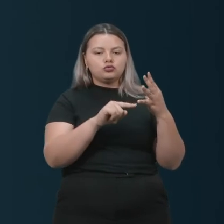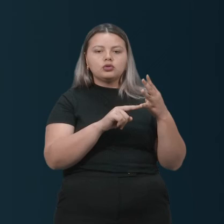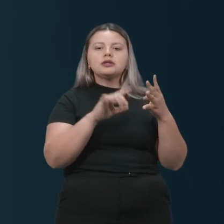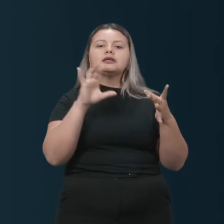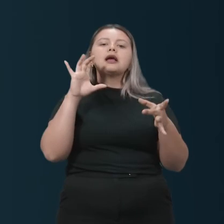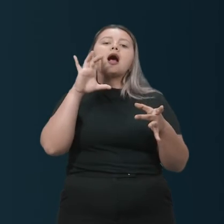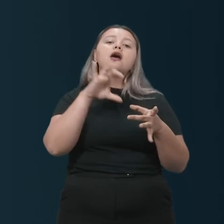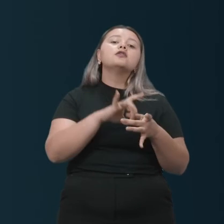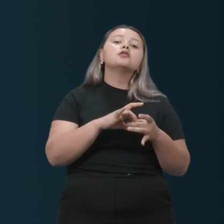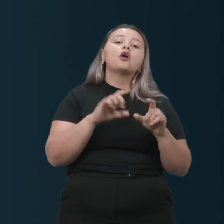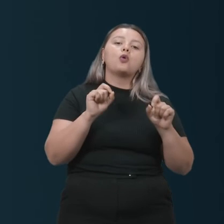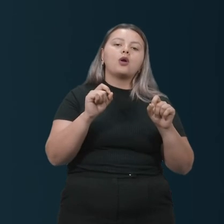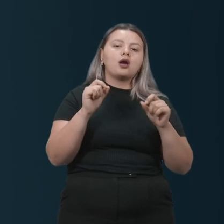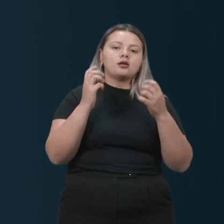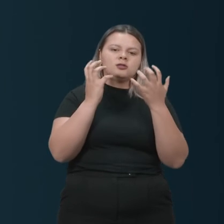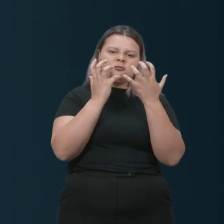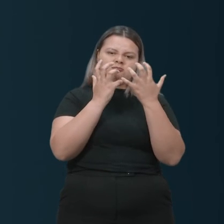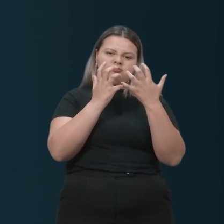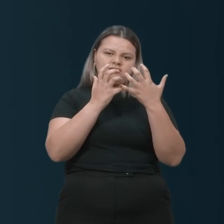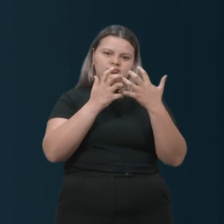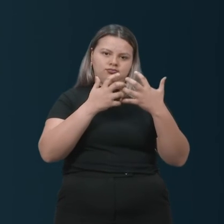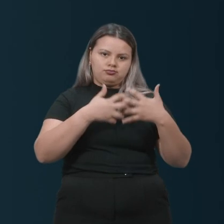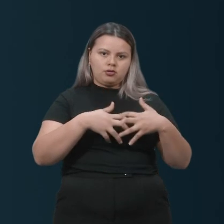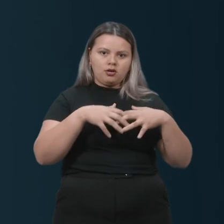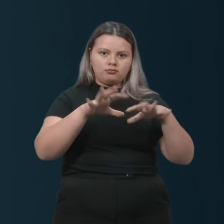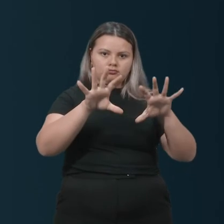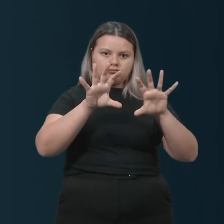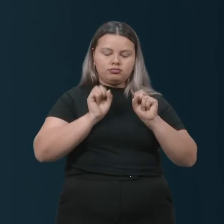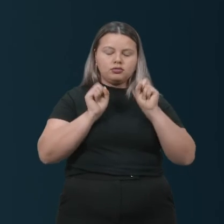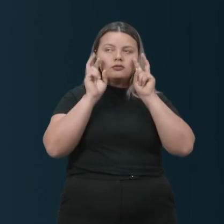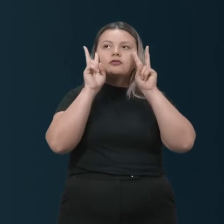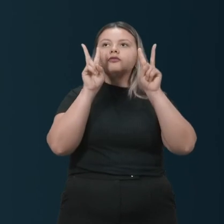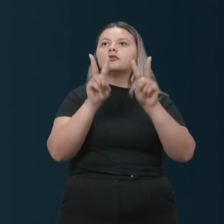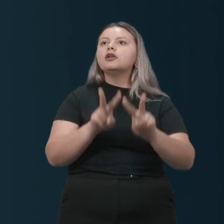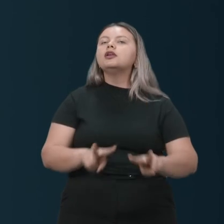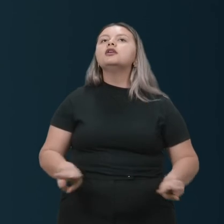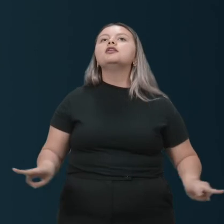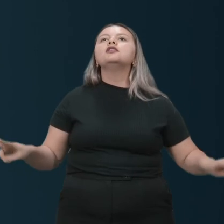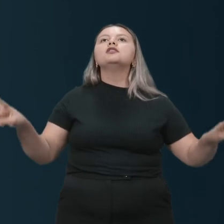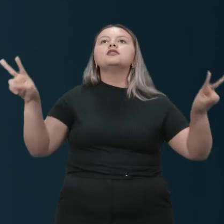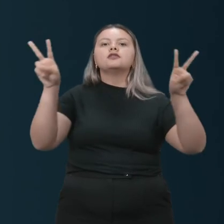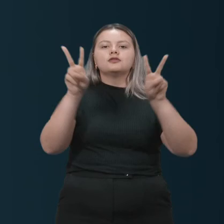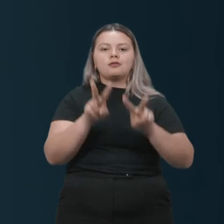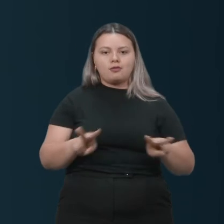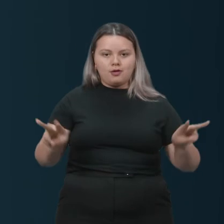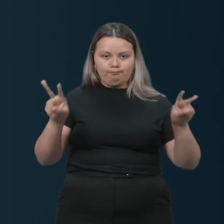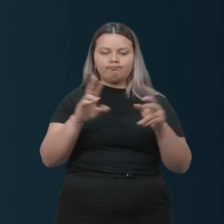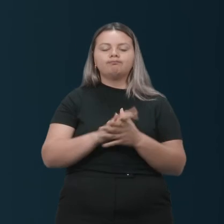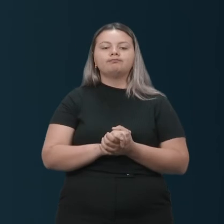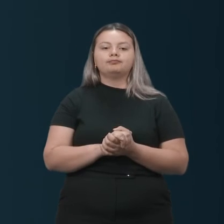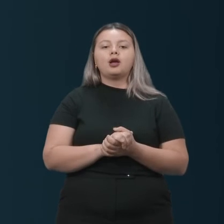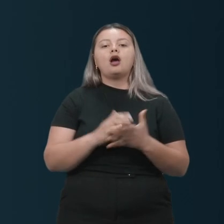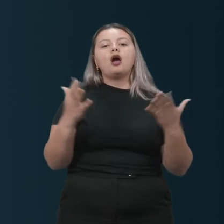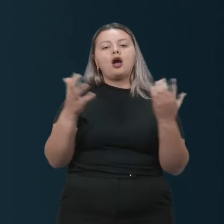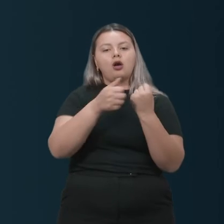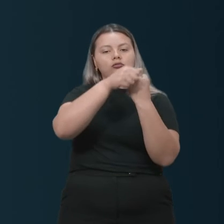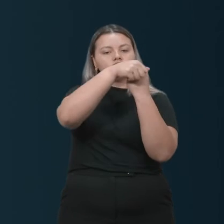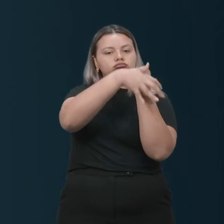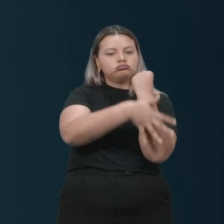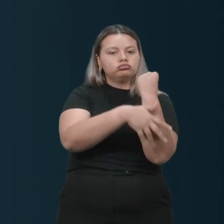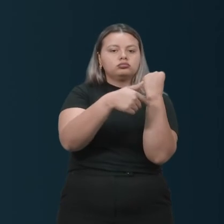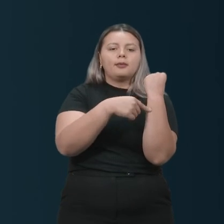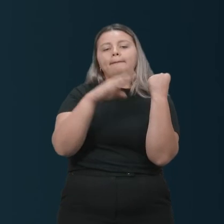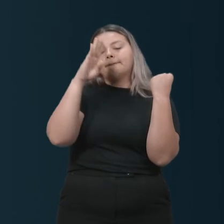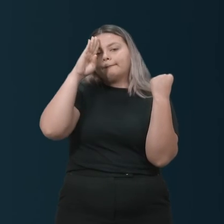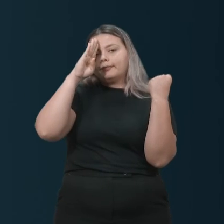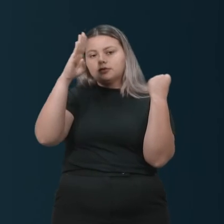que totalmente associado ao processamento visual. Quando a gente leva em conta, então, o sistema